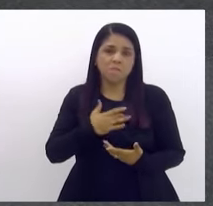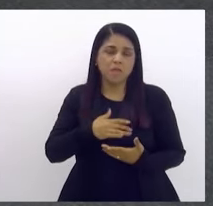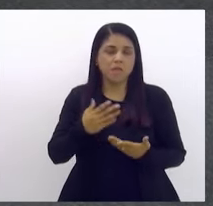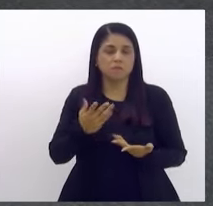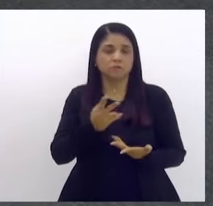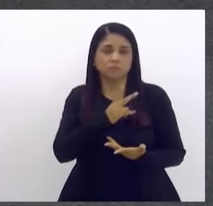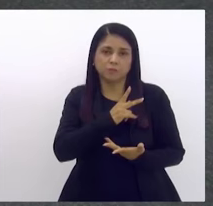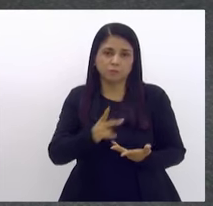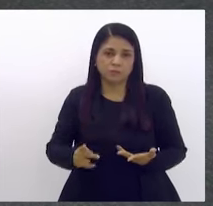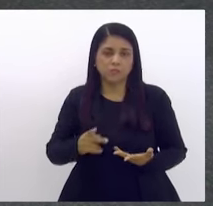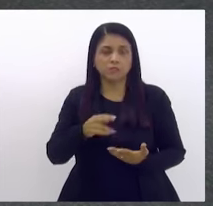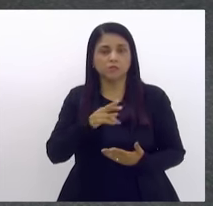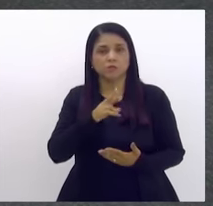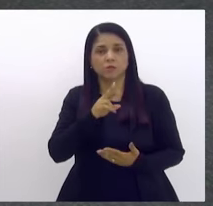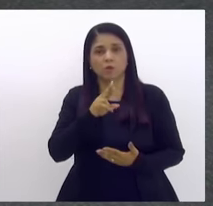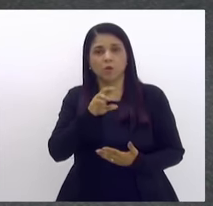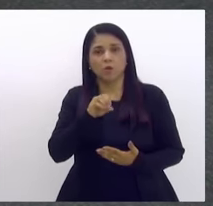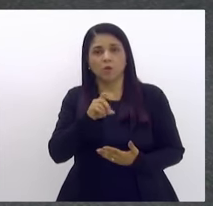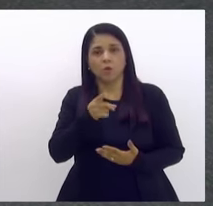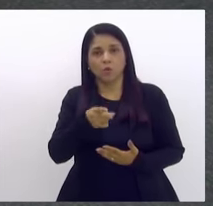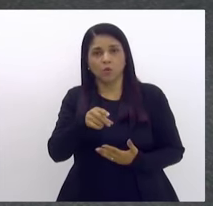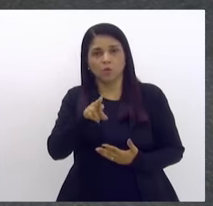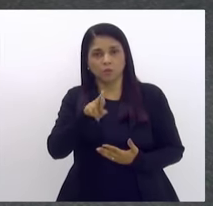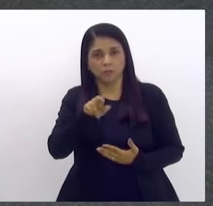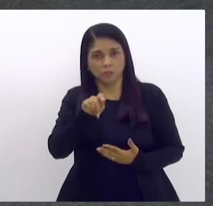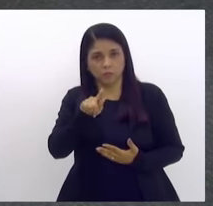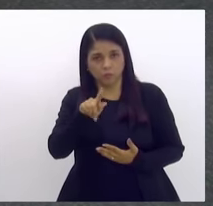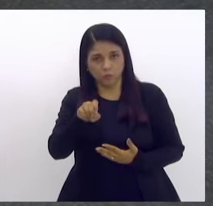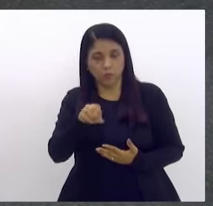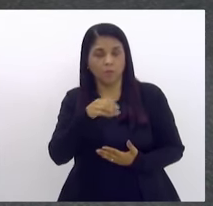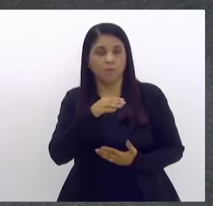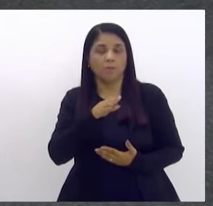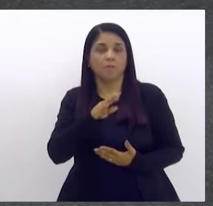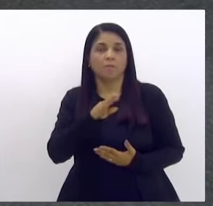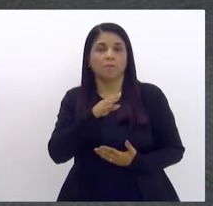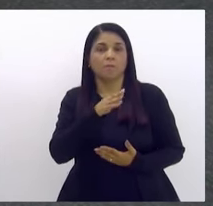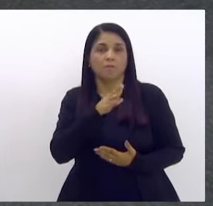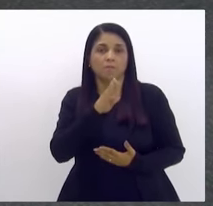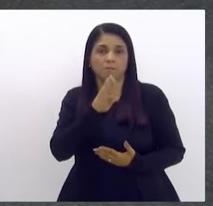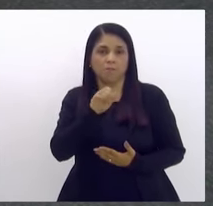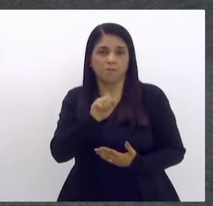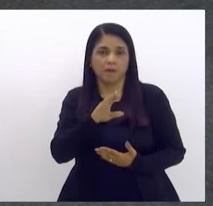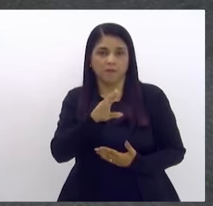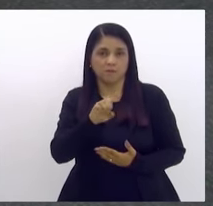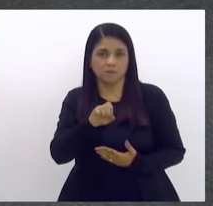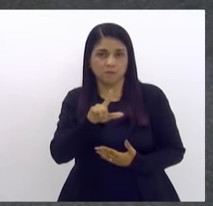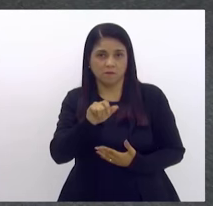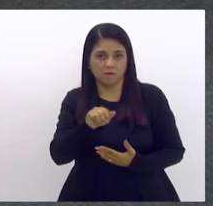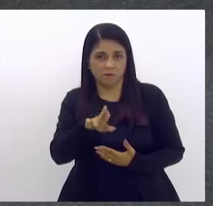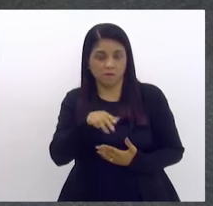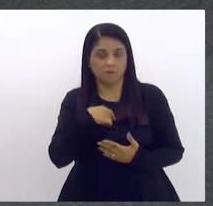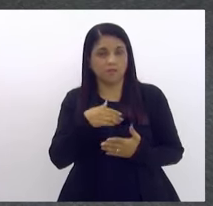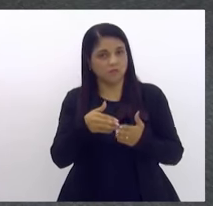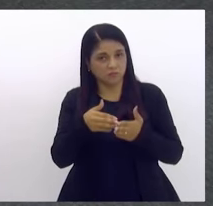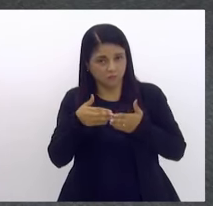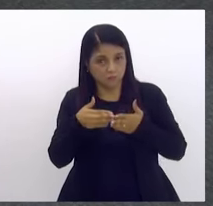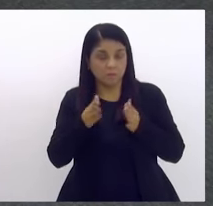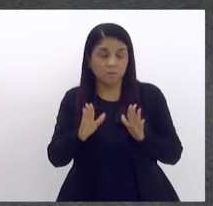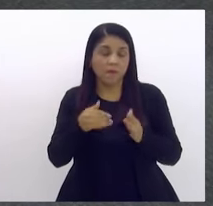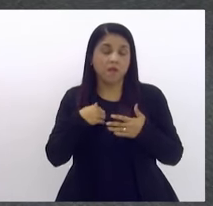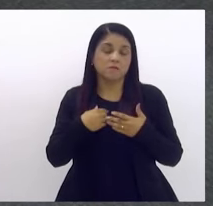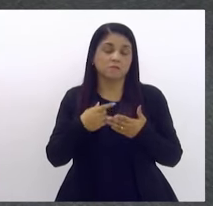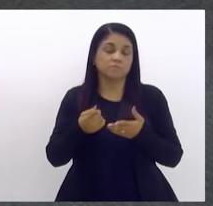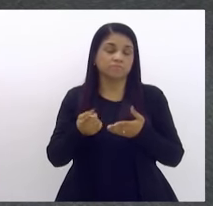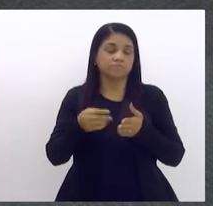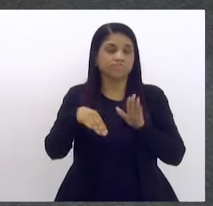encontre, está de licença e é legítimo, mas que a gente possa, antes do projeto vir à pauta,